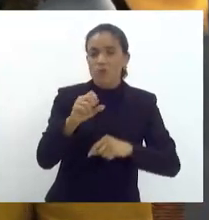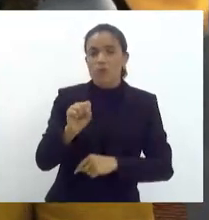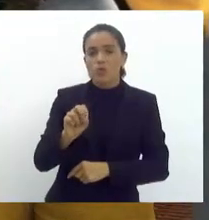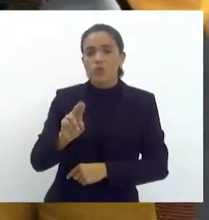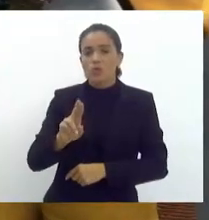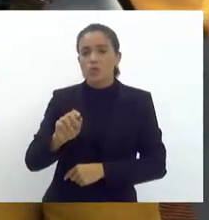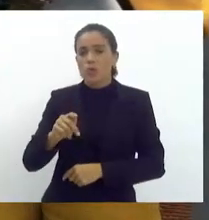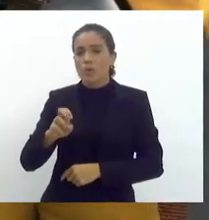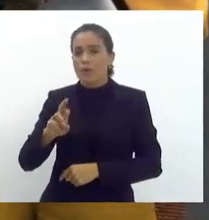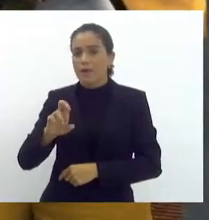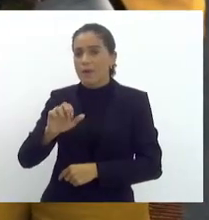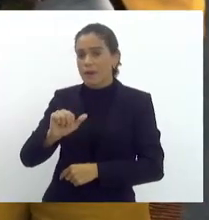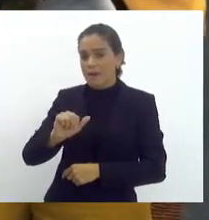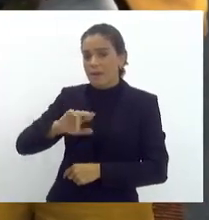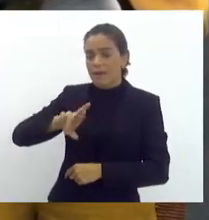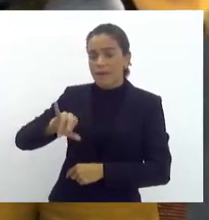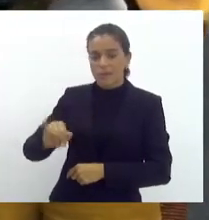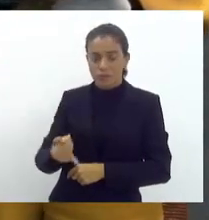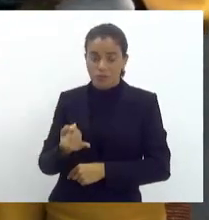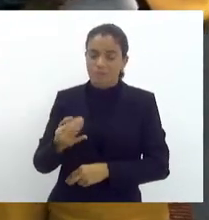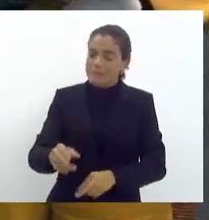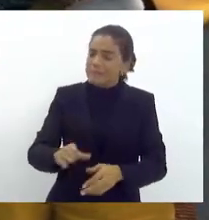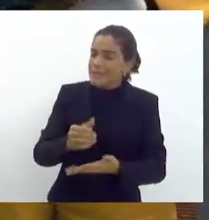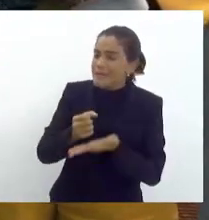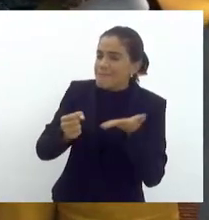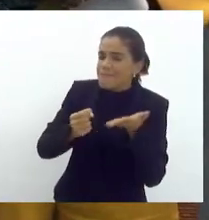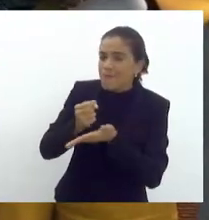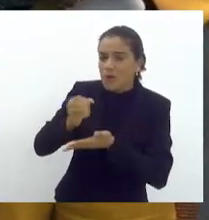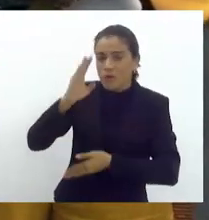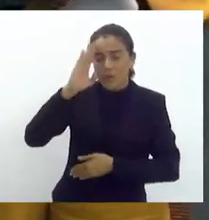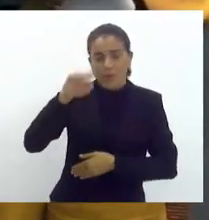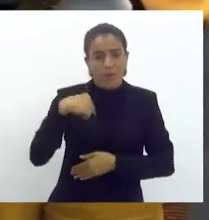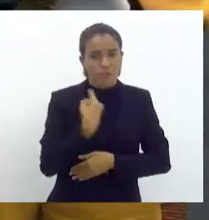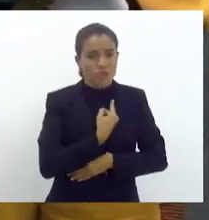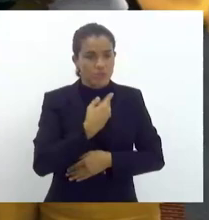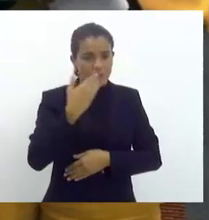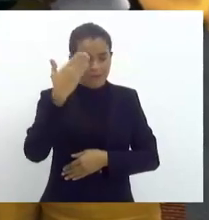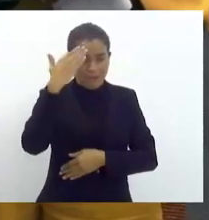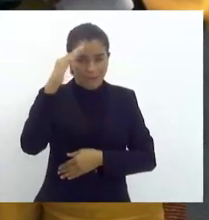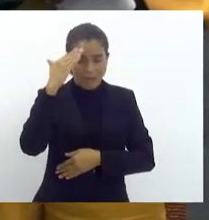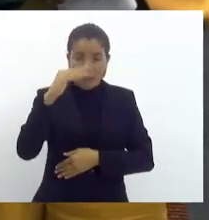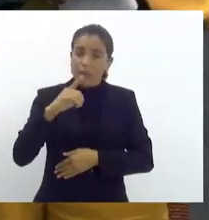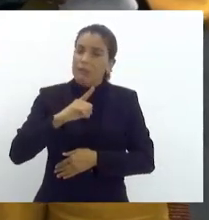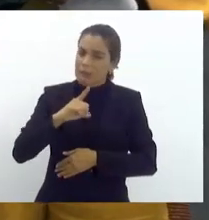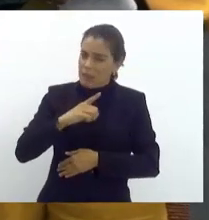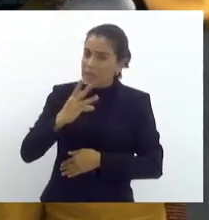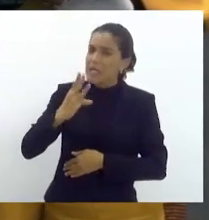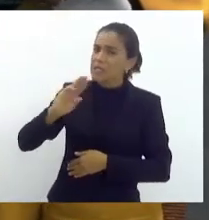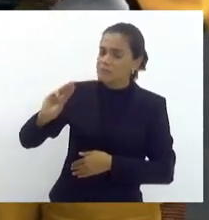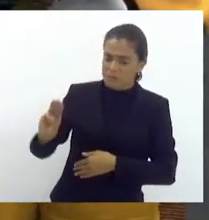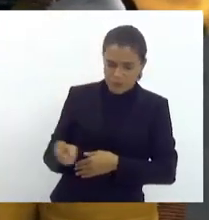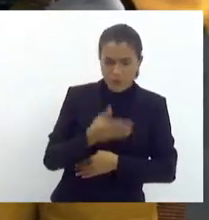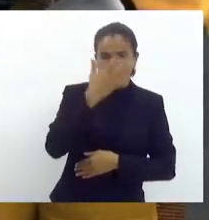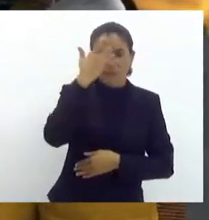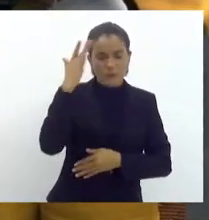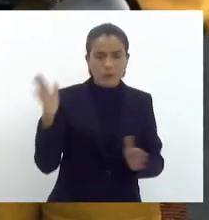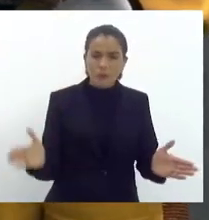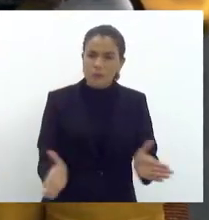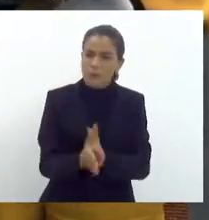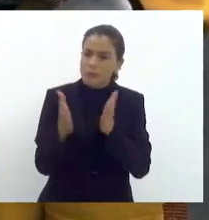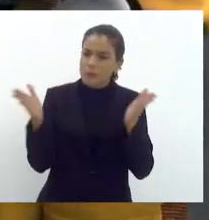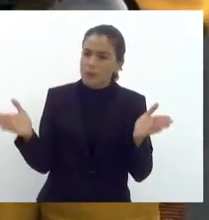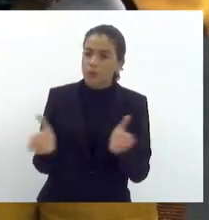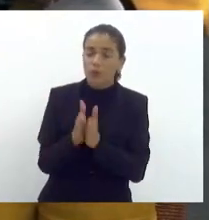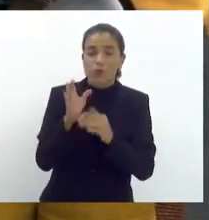concordo que tinham muitos problemas mas é fundamental que a gente entenda que ainda existem 3 milhões de pessoas na pobreza